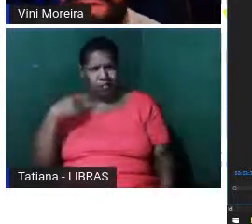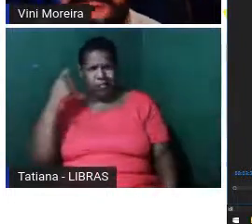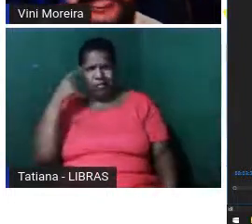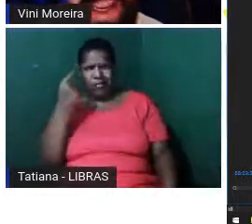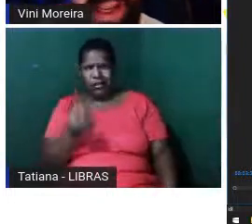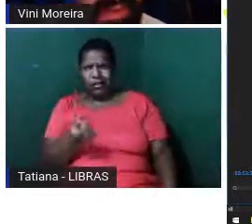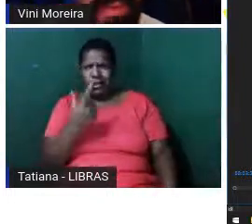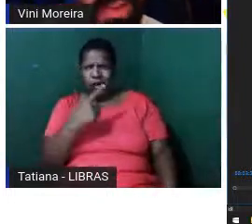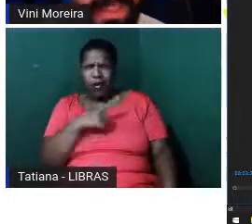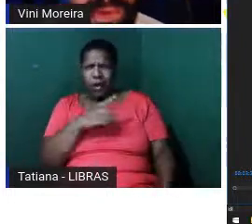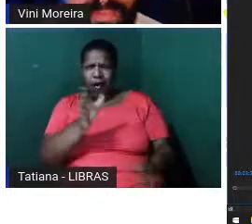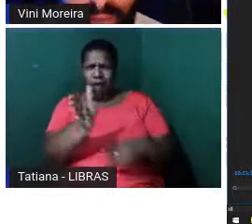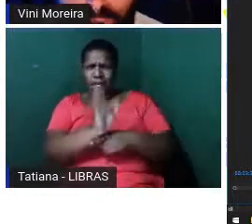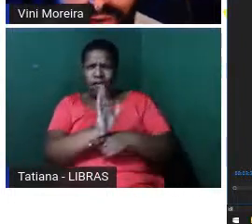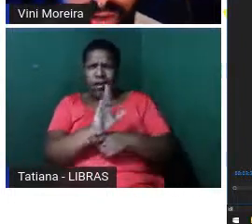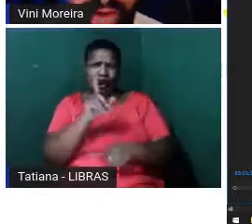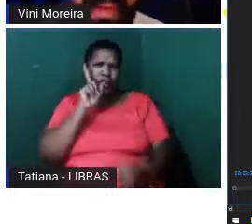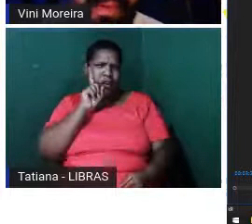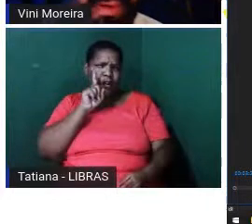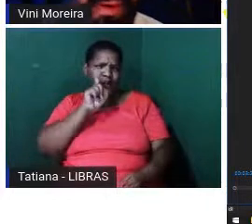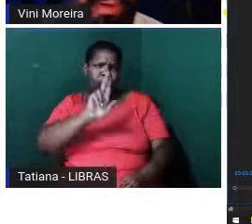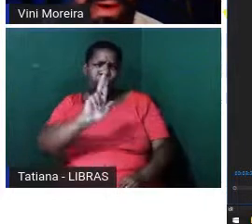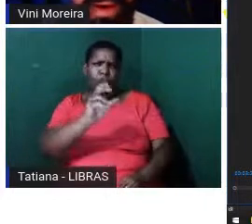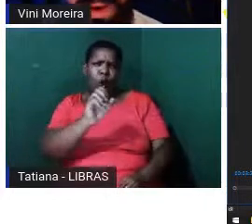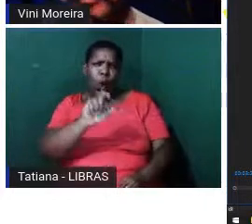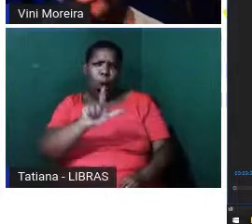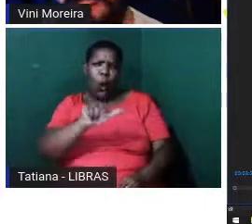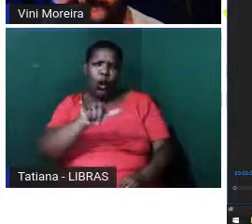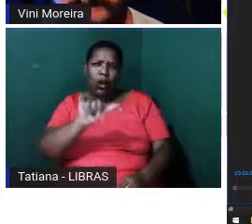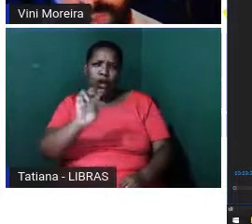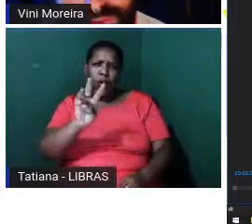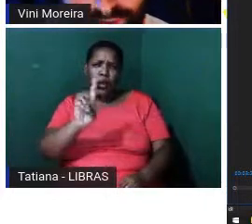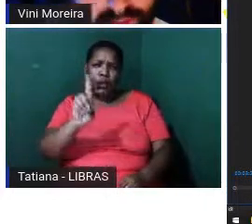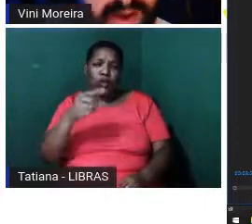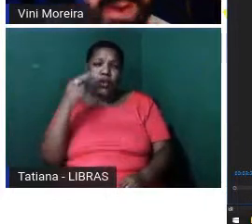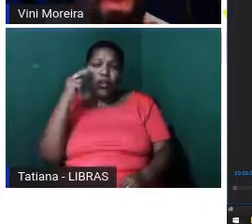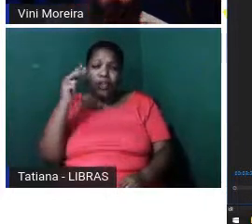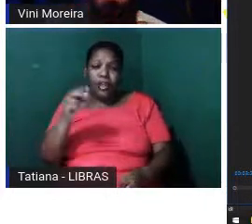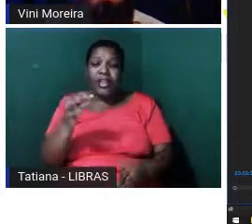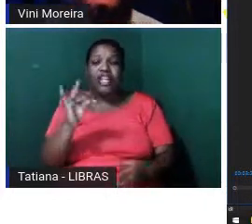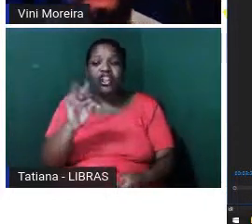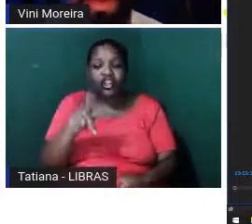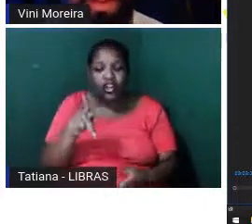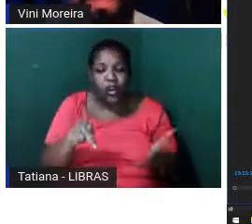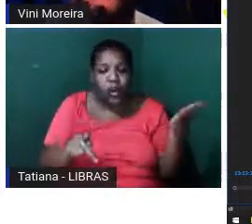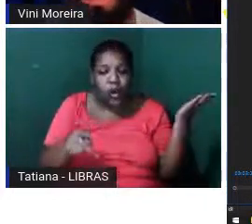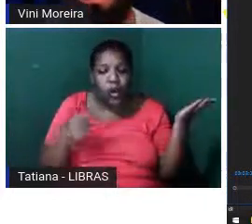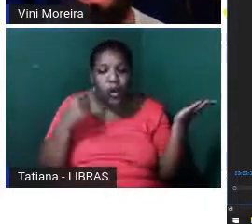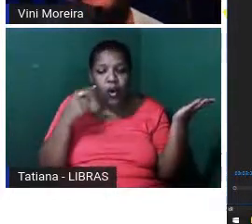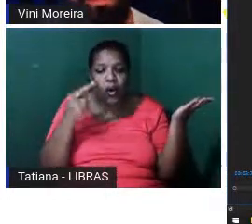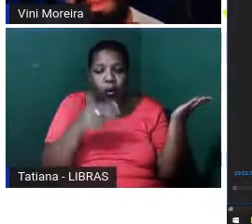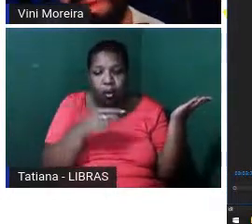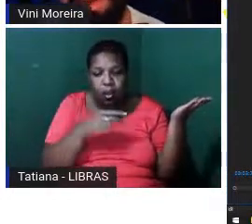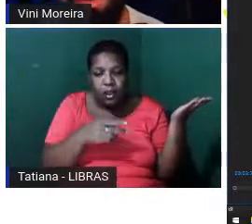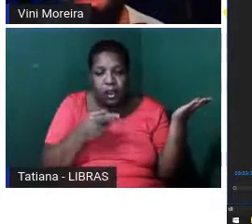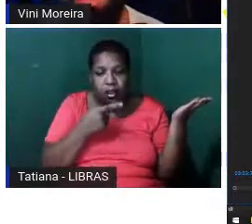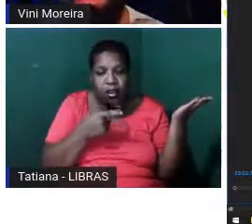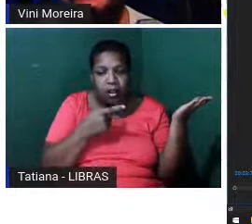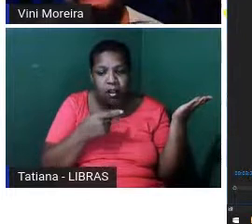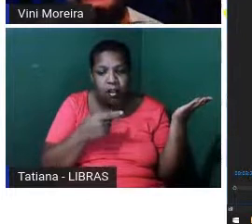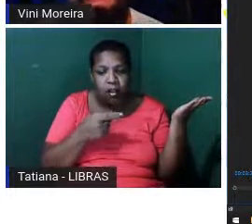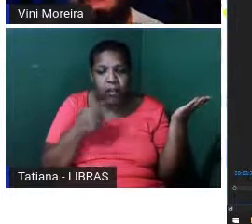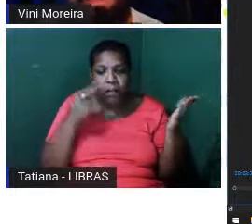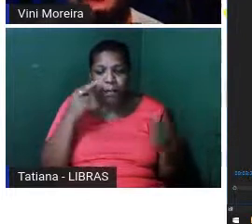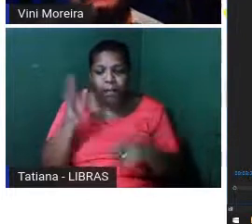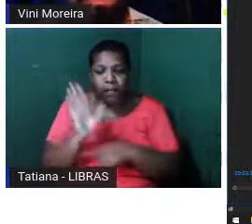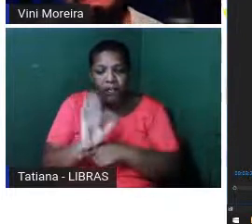isso é coisa de Hollywood eles são os exemplos que eu vi hoje eu adorei meu Tik Tok e eu vi hoje eu trouxe para vocês os primeiros a